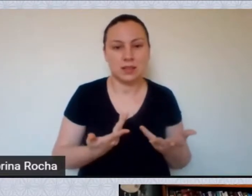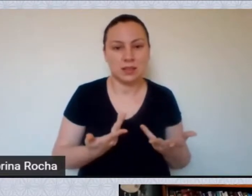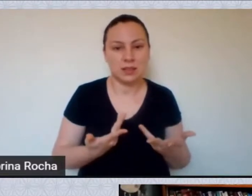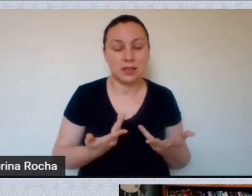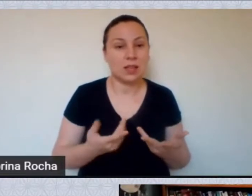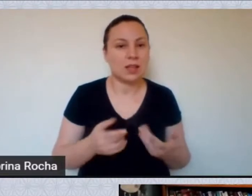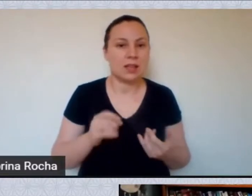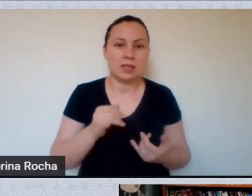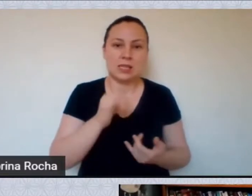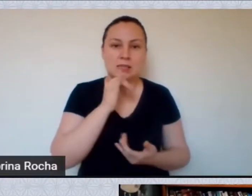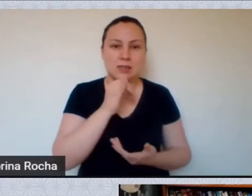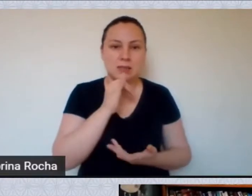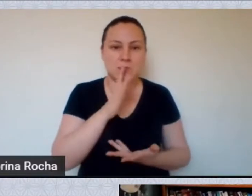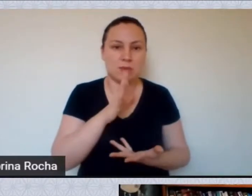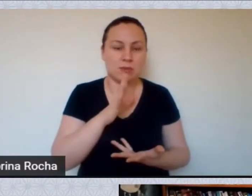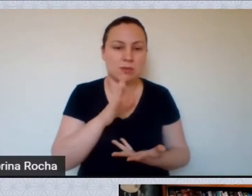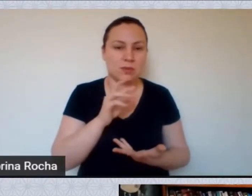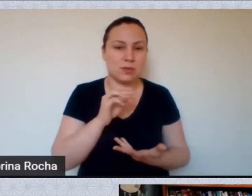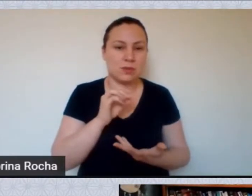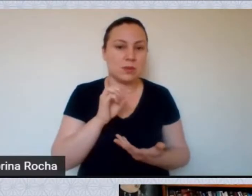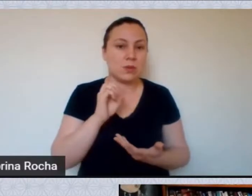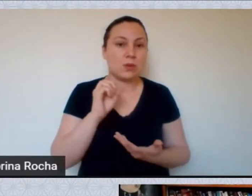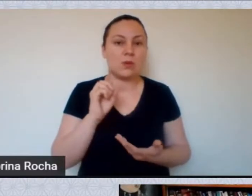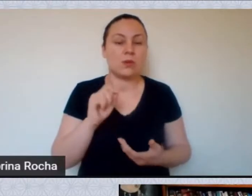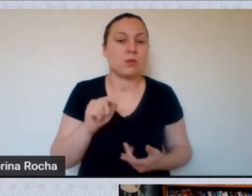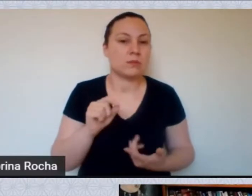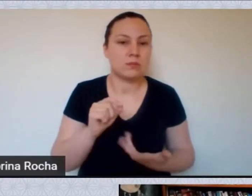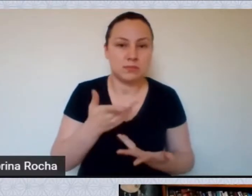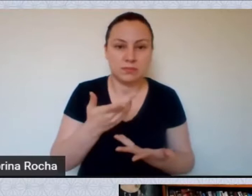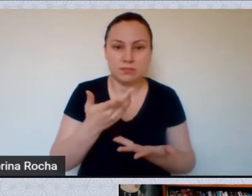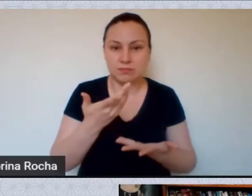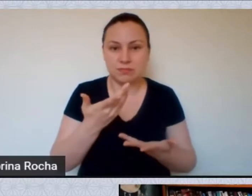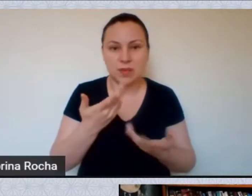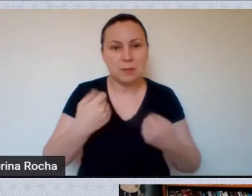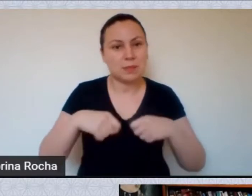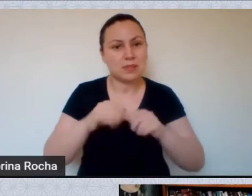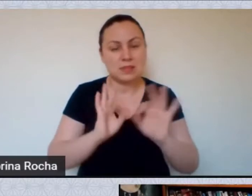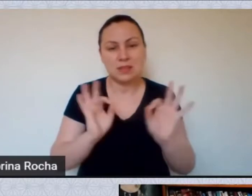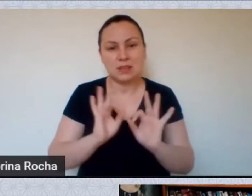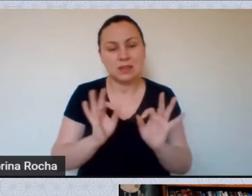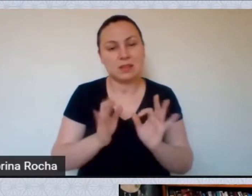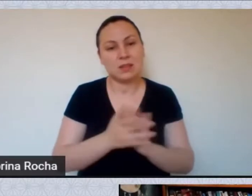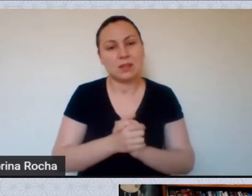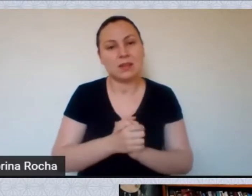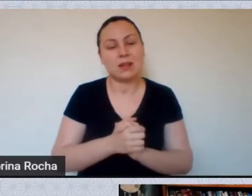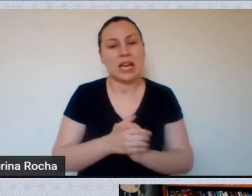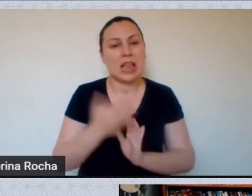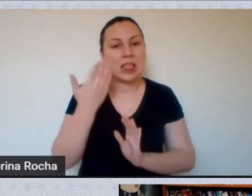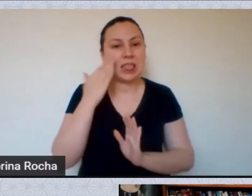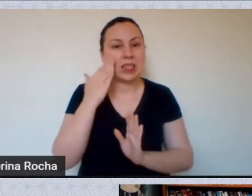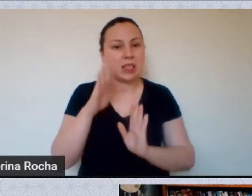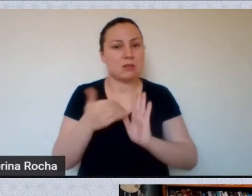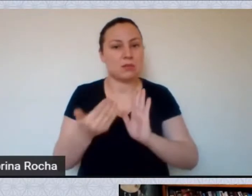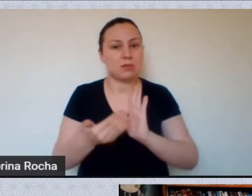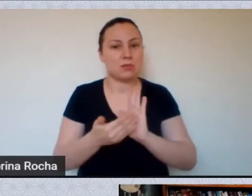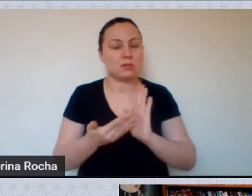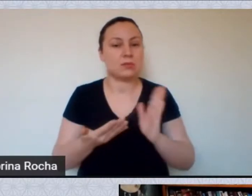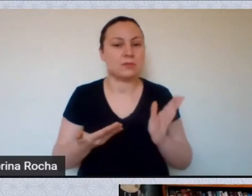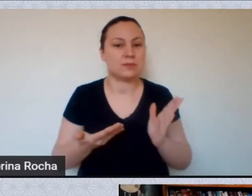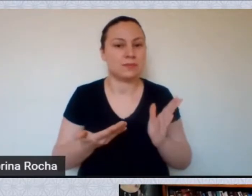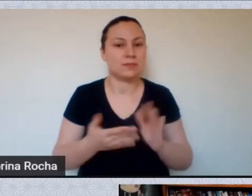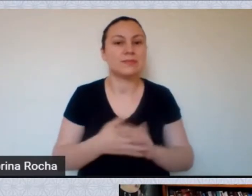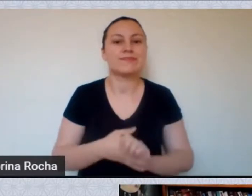Deus. E o cara está dizendo: não preciso mais fazer isso, a gente vai entender tudo. E, obviamente, esse é um plano que está